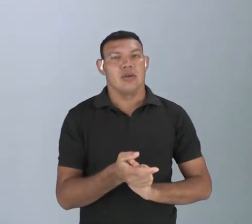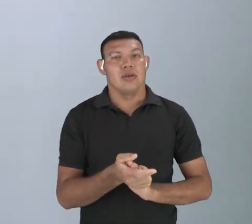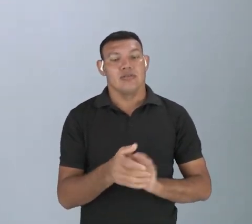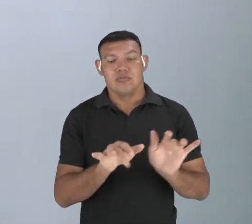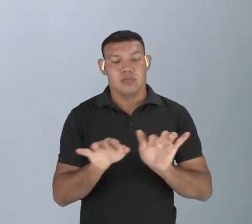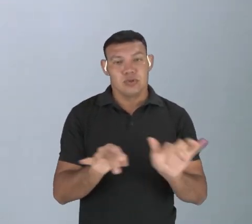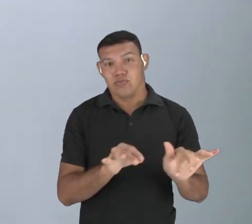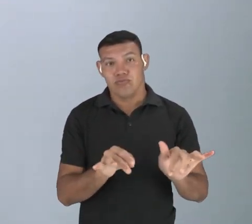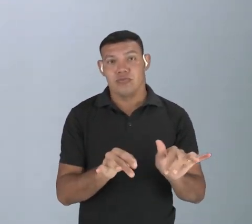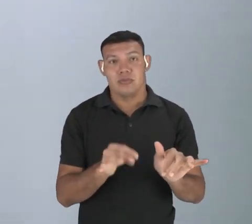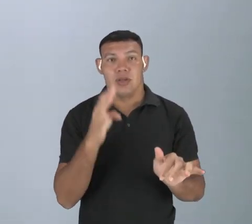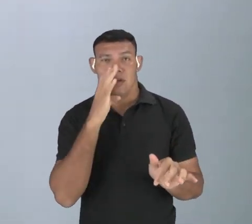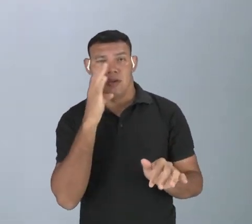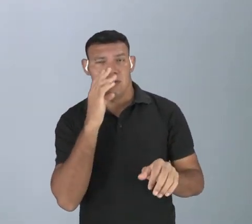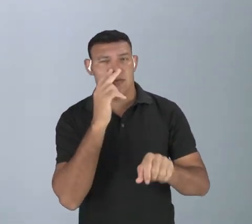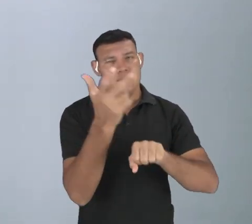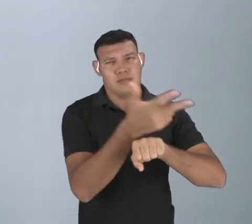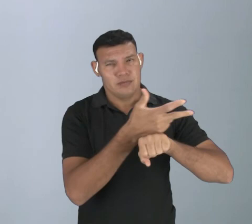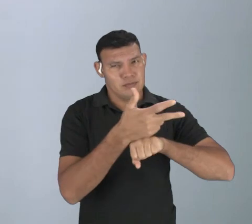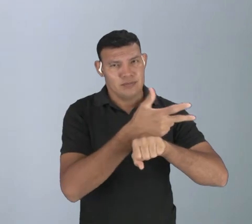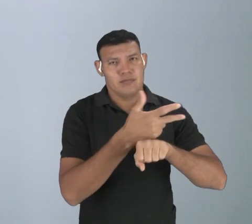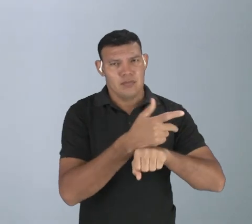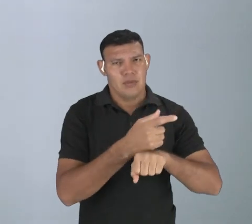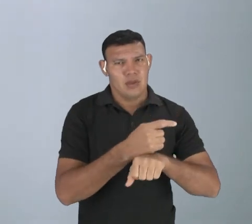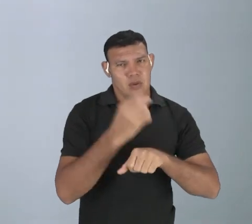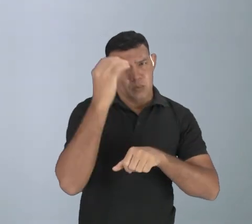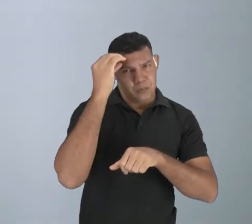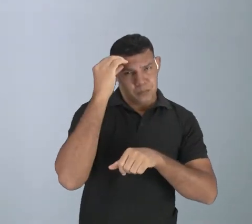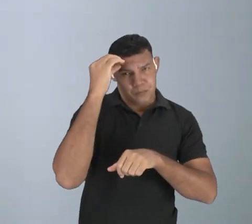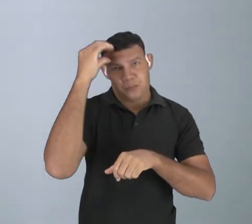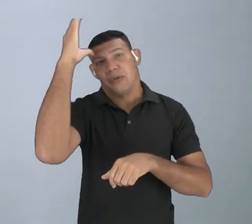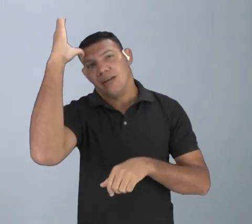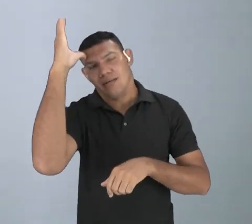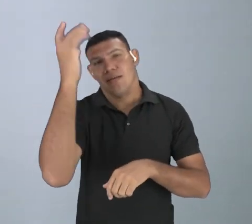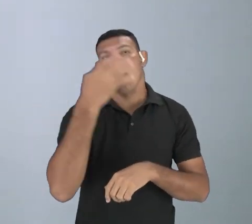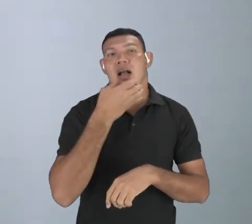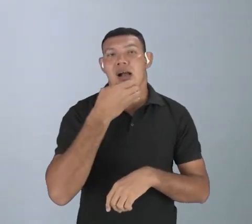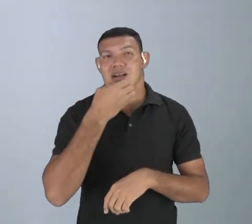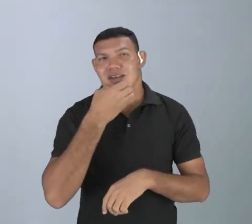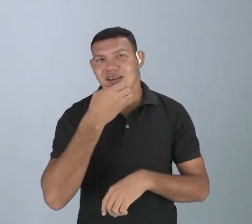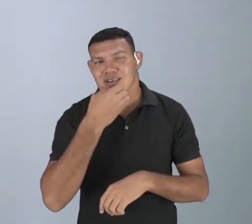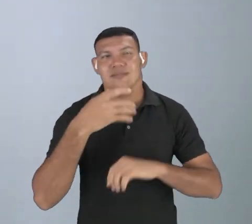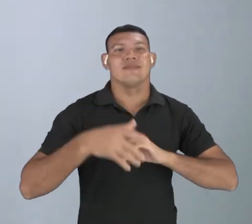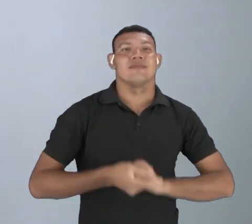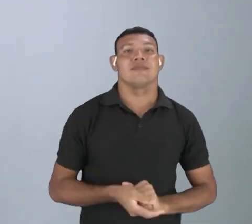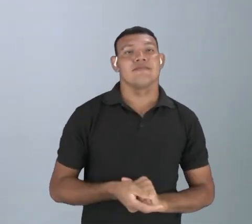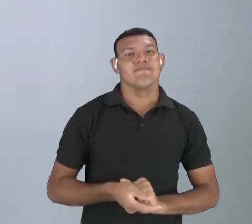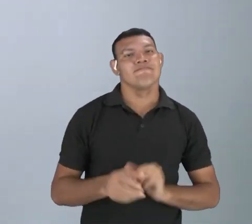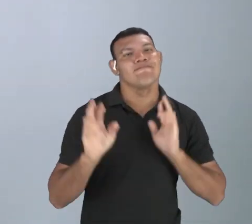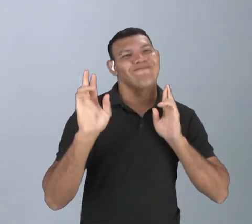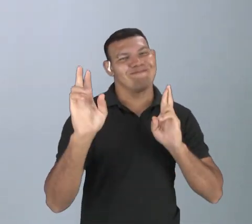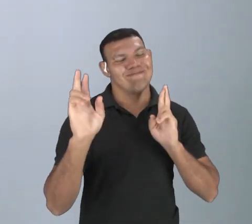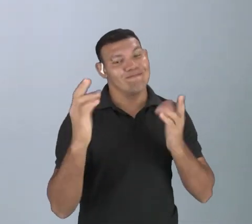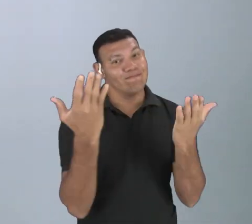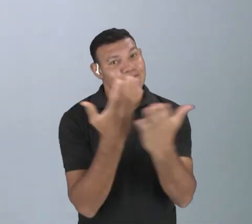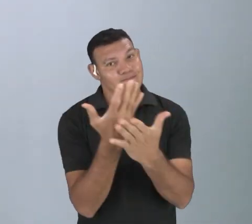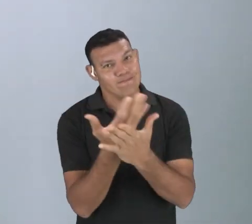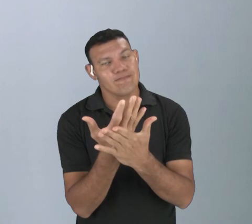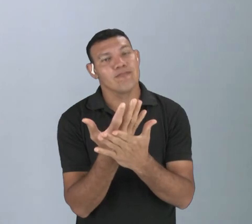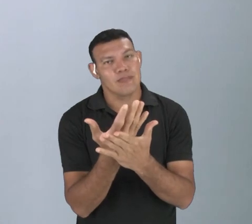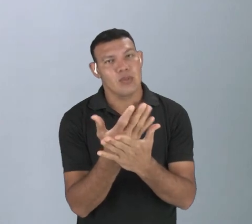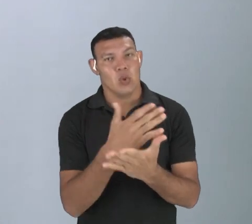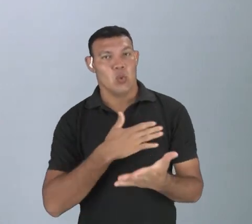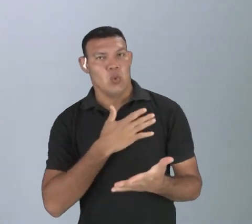façam pesquisas mesmo para que vocês aumentem aí o conhecimento de vocês na língua inglesa. Certinho? Espero que vocês tenham gostado da aula de hoje.